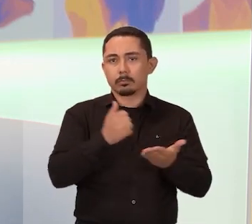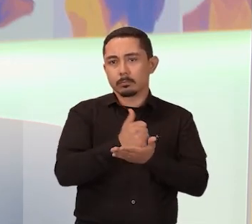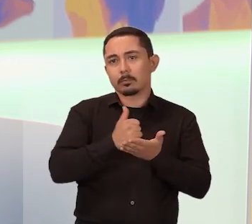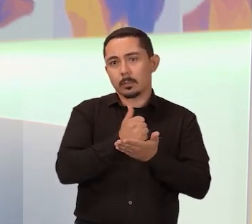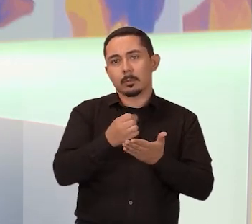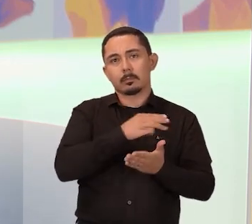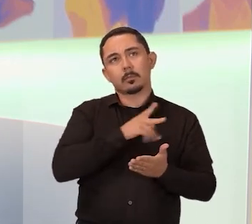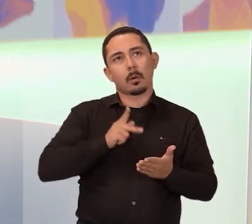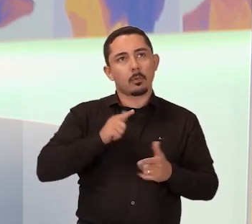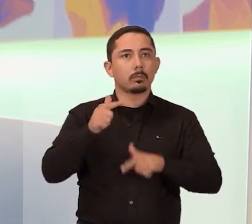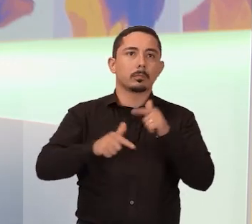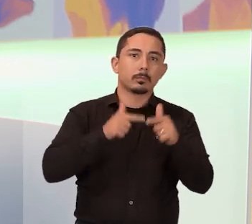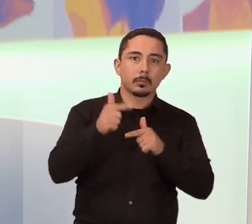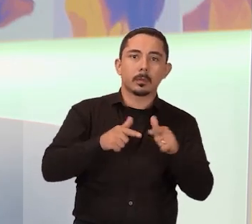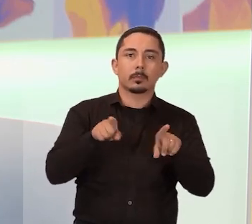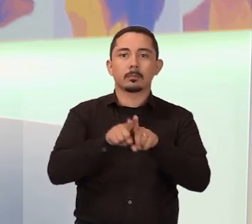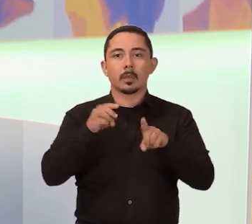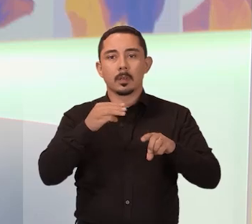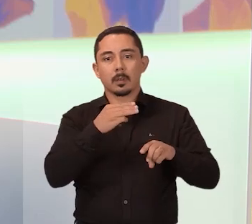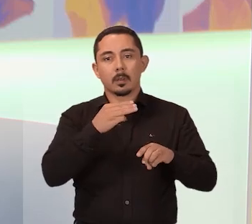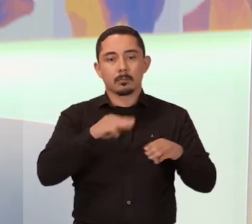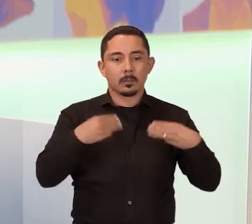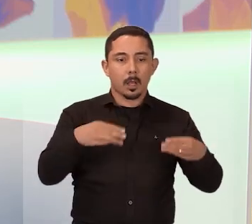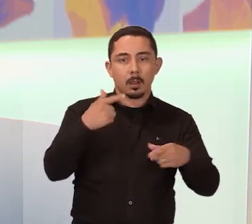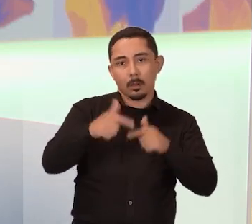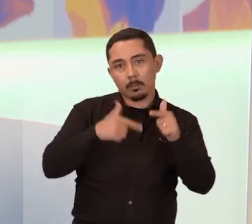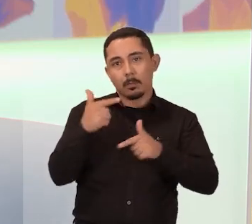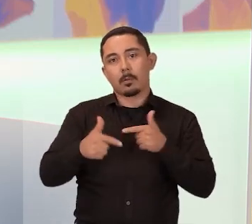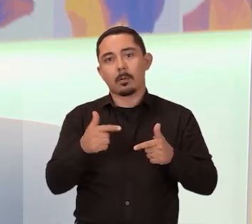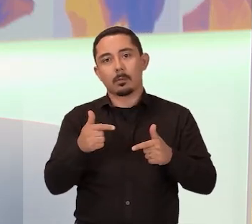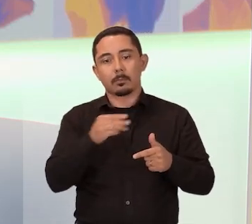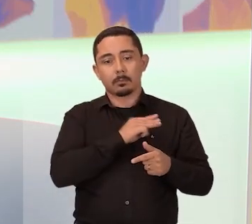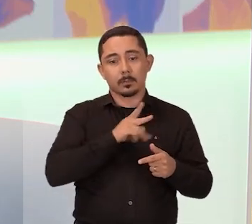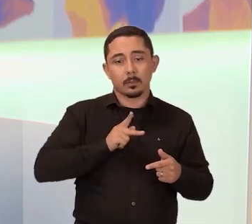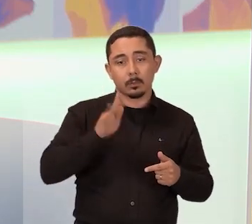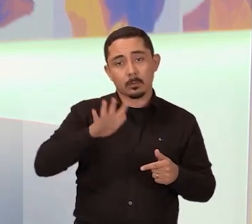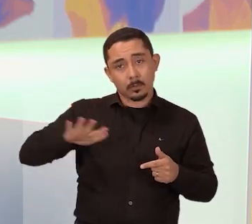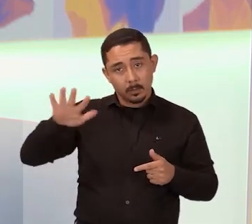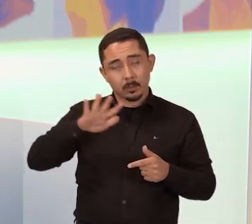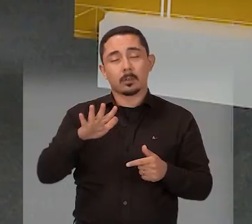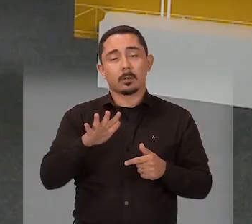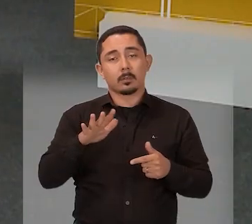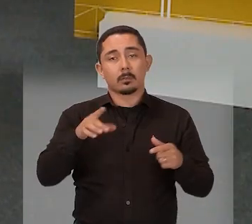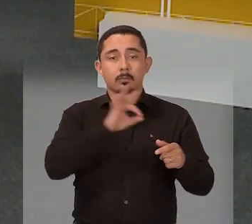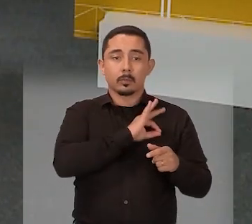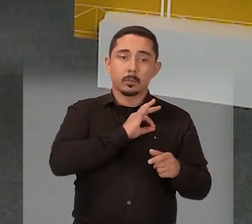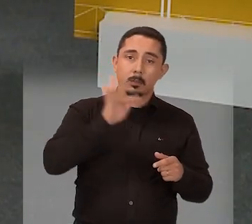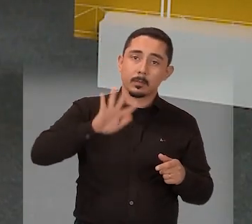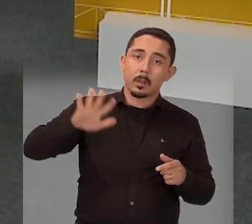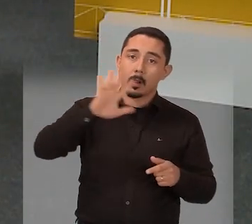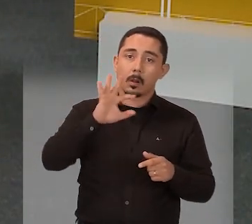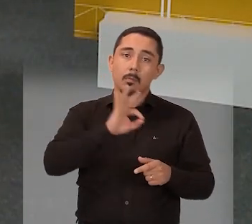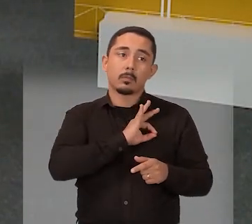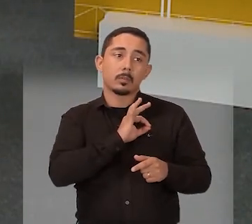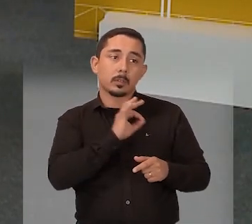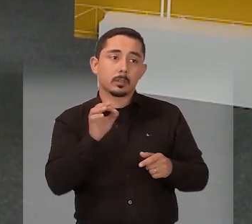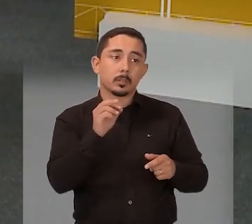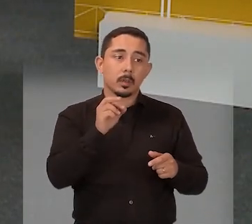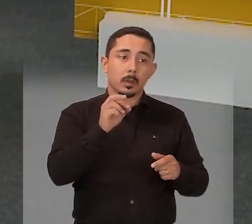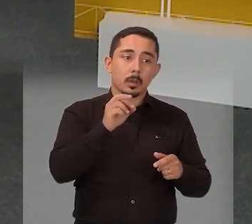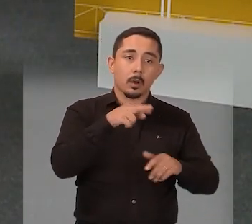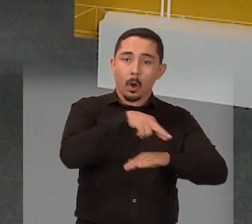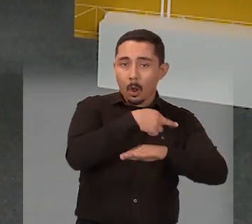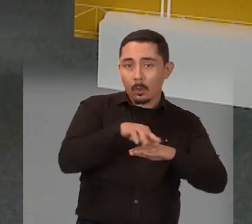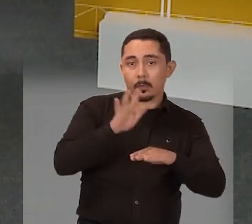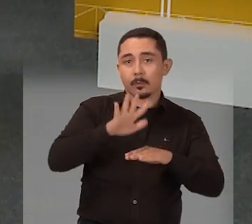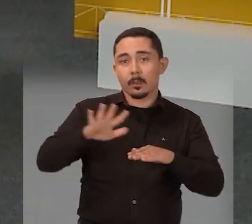o fluxo básico, né? O Ministério Público do Trabalho, o Ministério do Trabalho, o Ministério Público Federal, a Polícia Federal, a Polícia